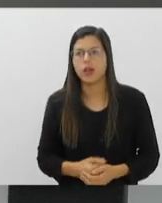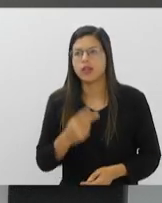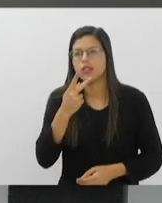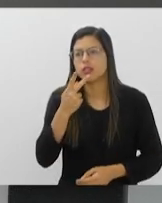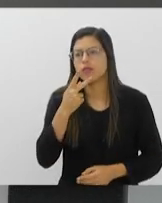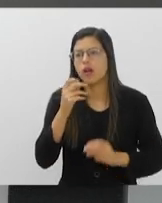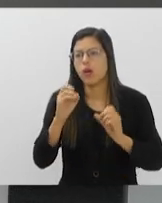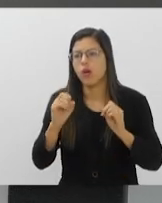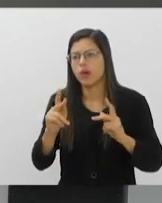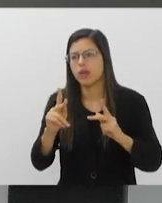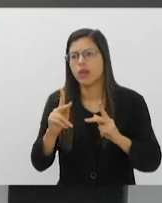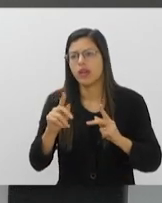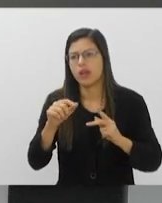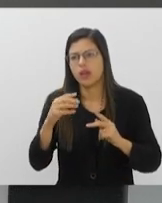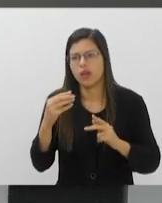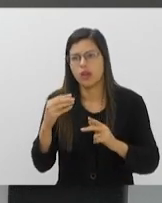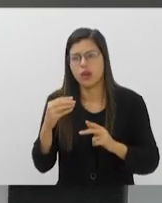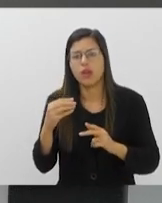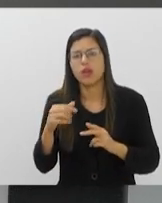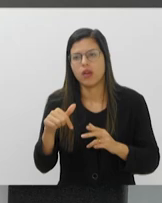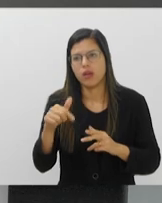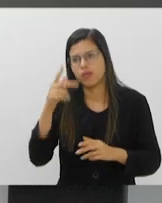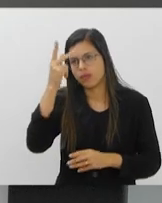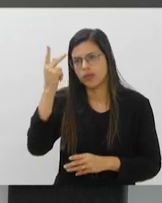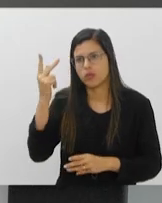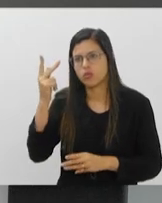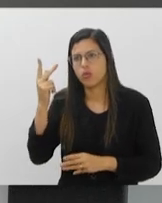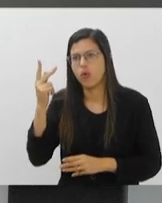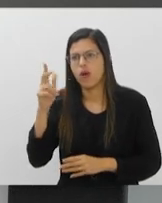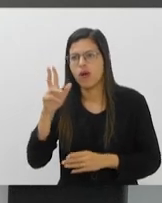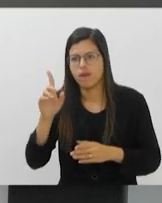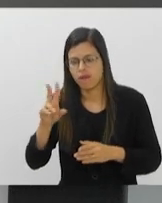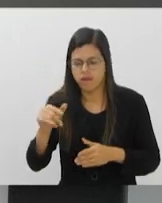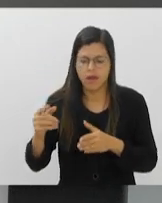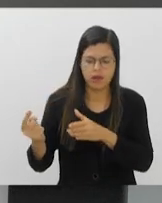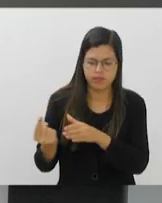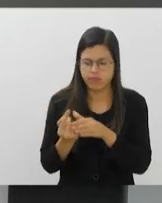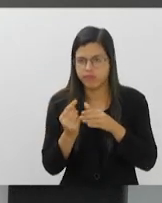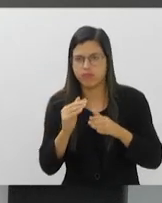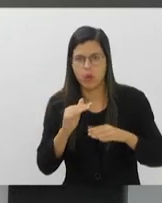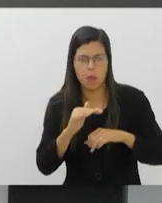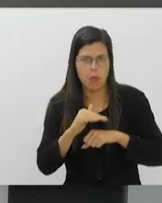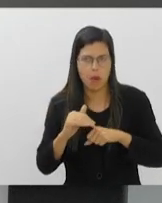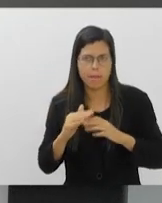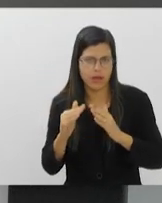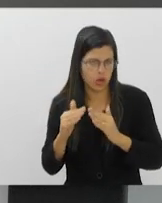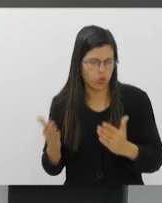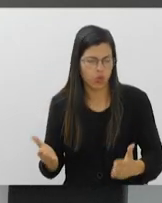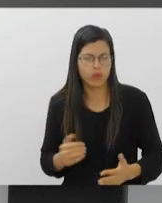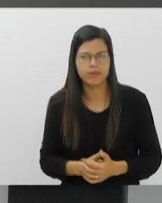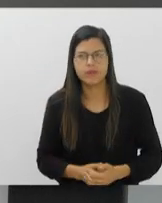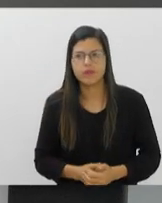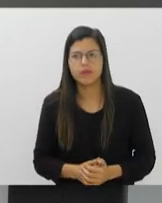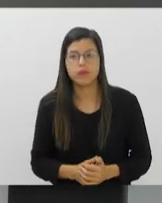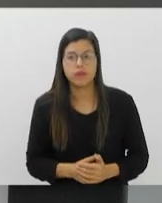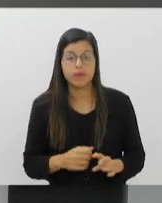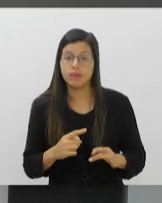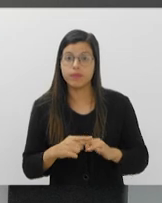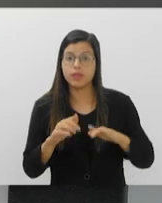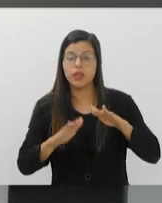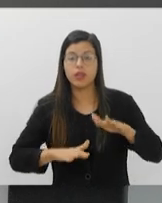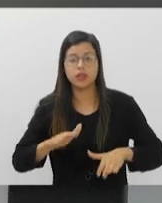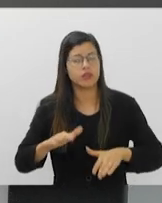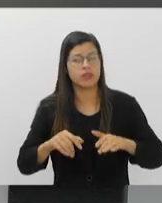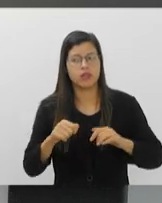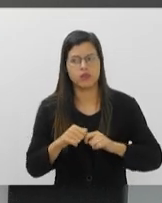fazer a colocação liminar por quê porque a criança Sai logo do Abrigo não vai ficar colhida ou ou da faco né né não vai ficar colhida só que muitas vezes a